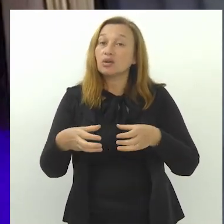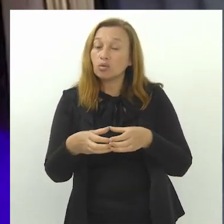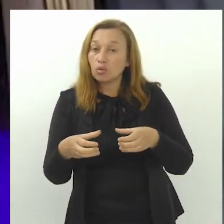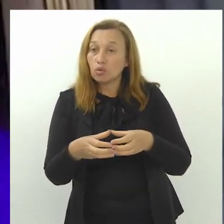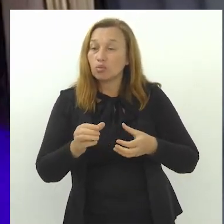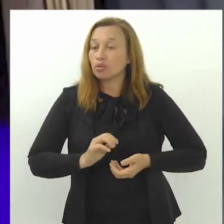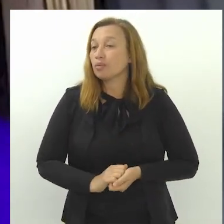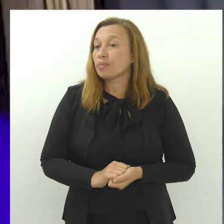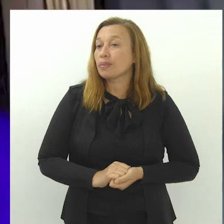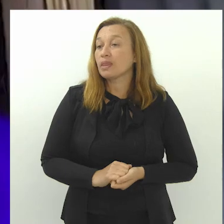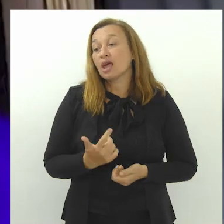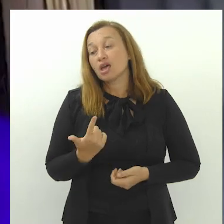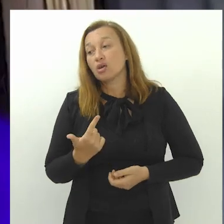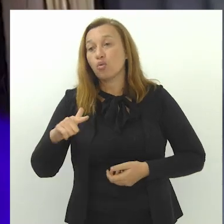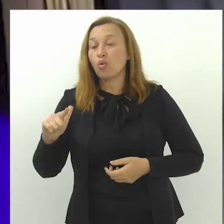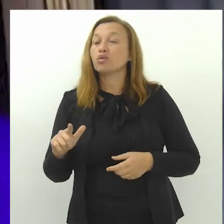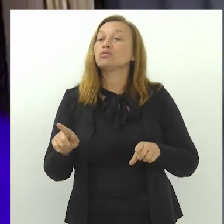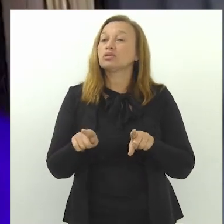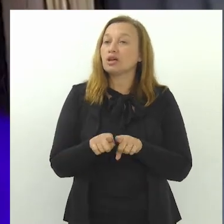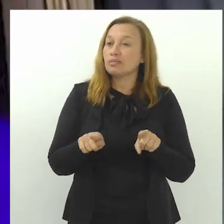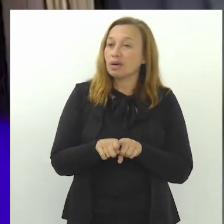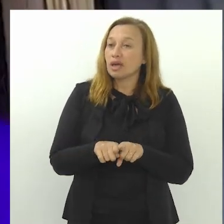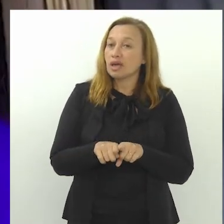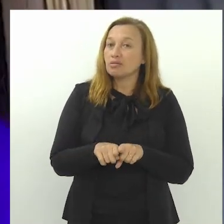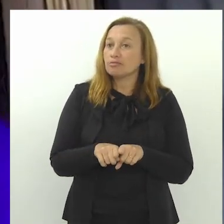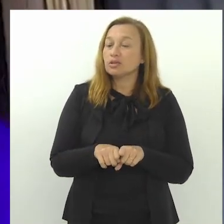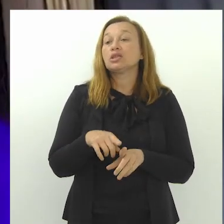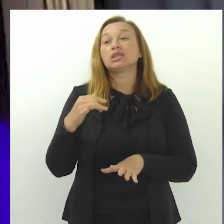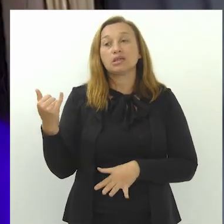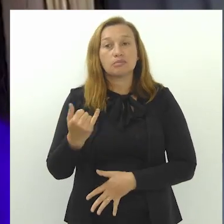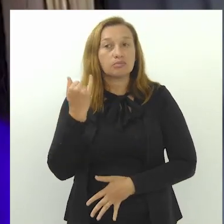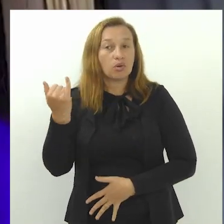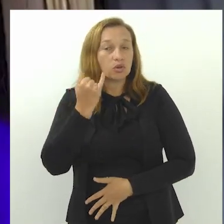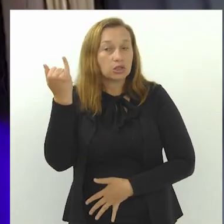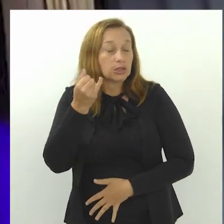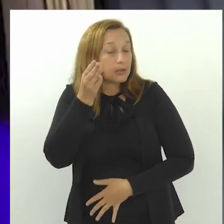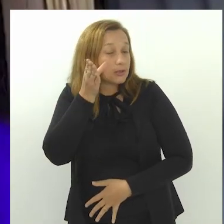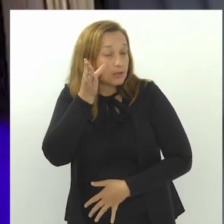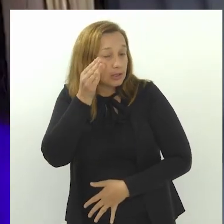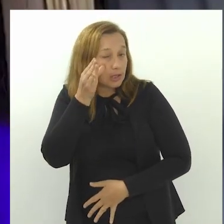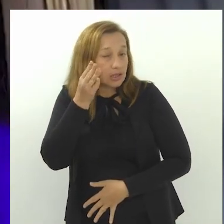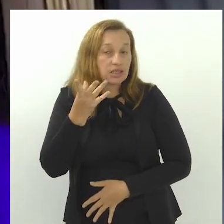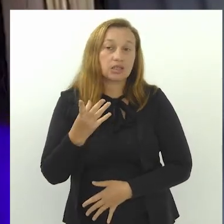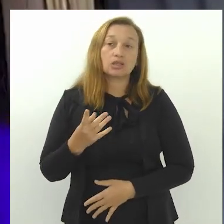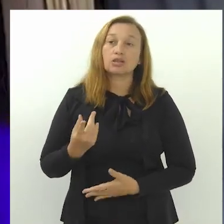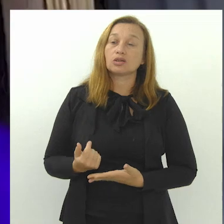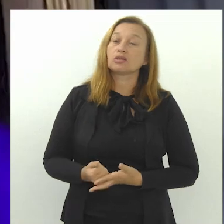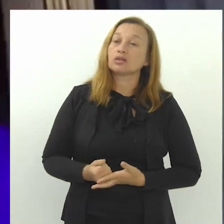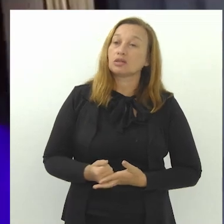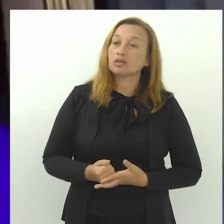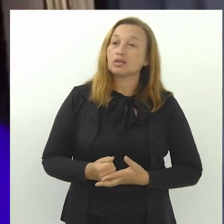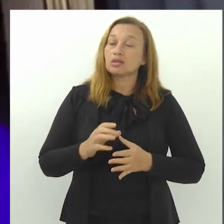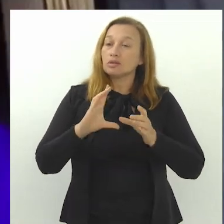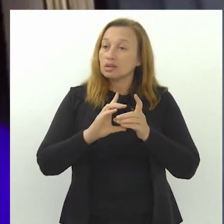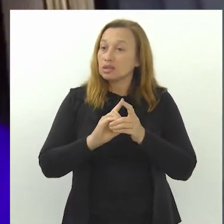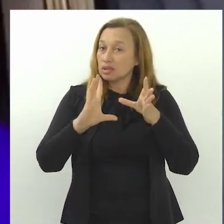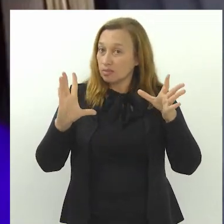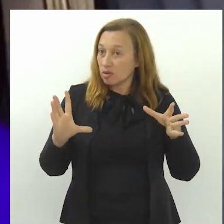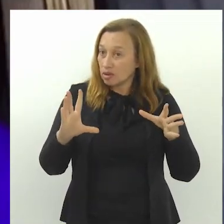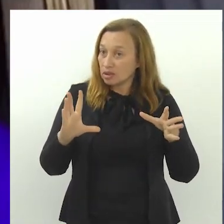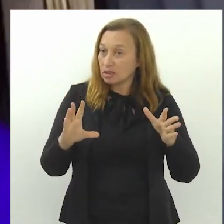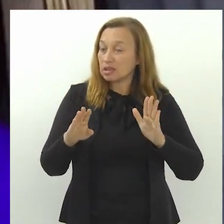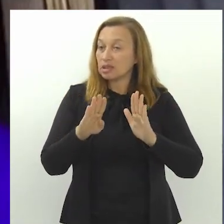cada nação. E um outro aspecto que eu considero também importante, interessante, que tem tudo a ver também com